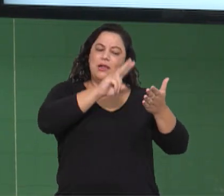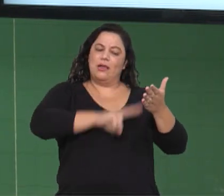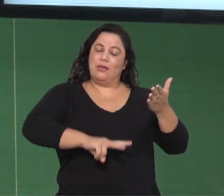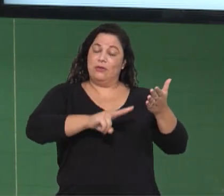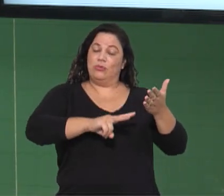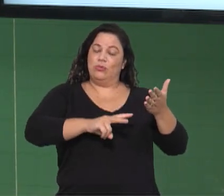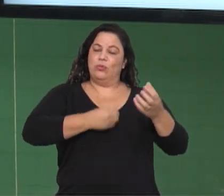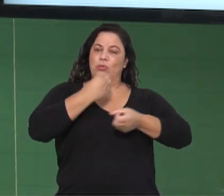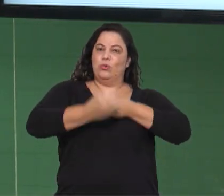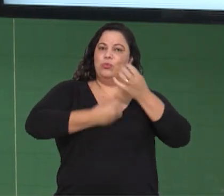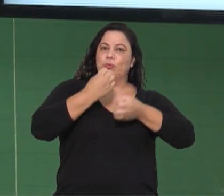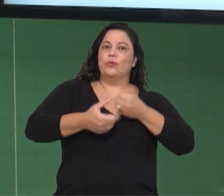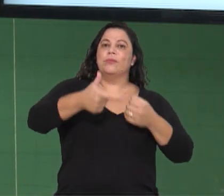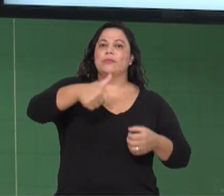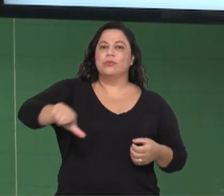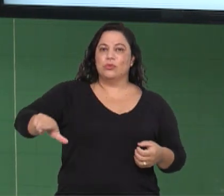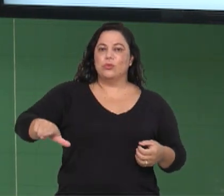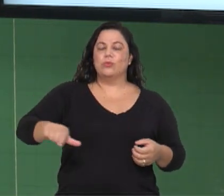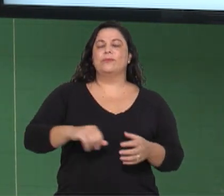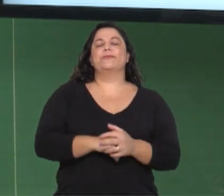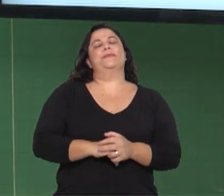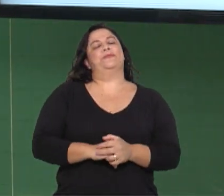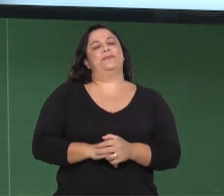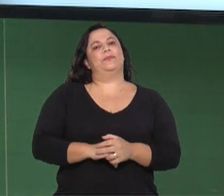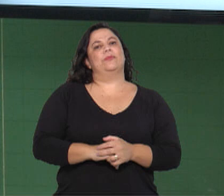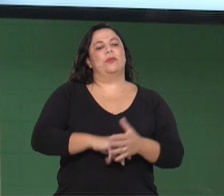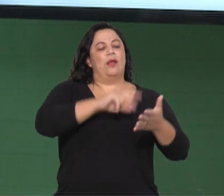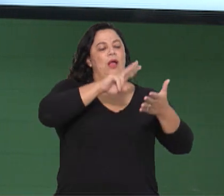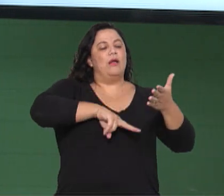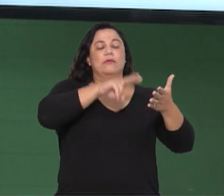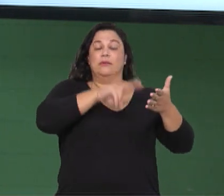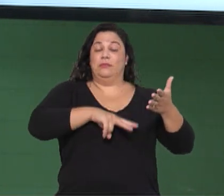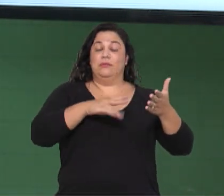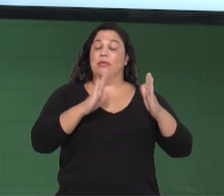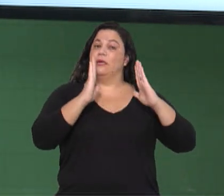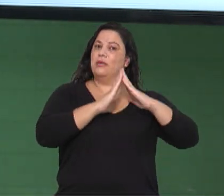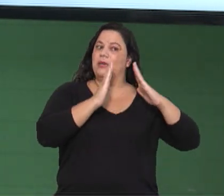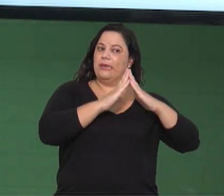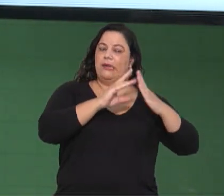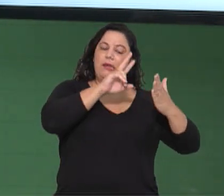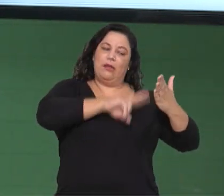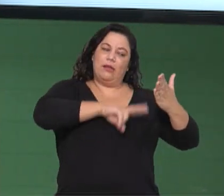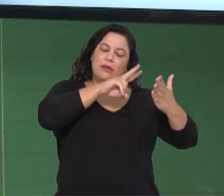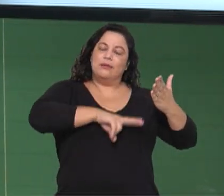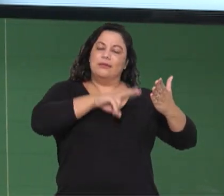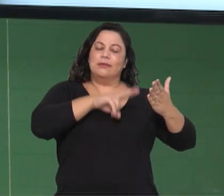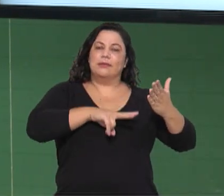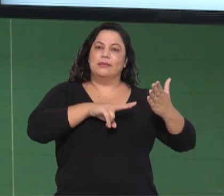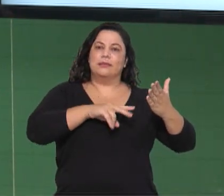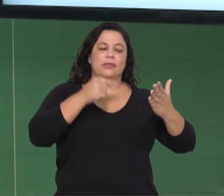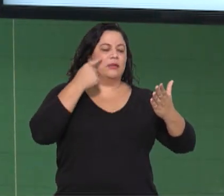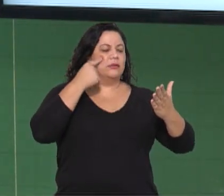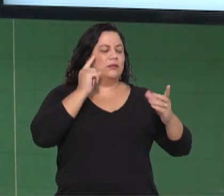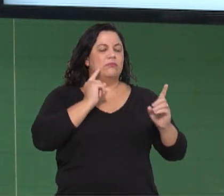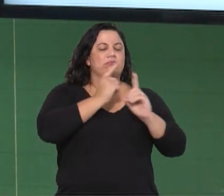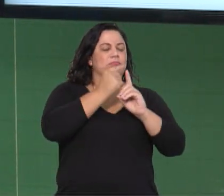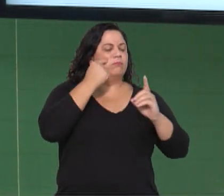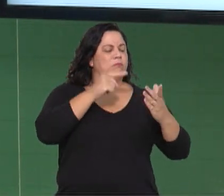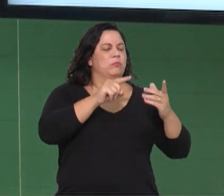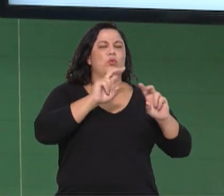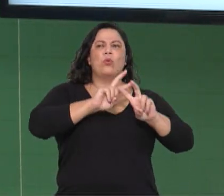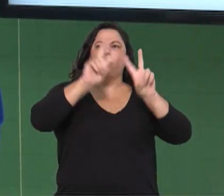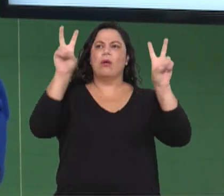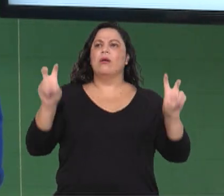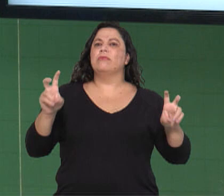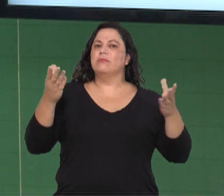poema novamente. Você vai fazer essa leitura aí na sua casa e vai tentar buscar o tema que o